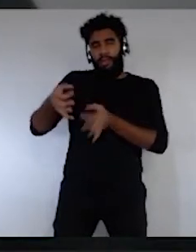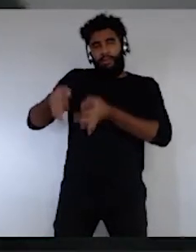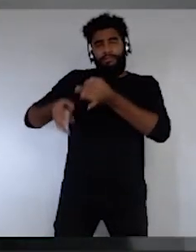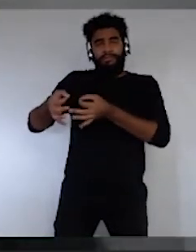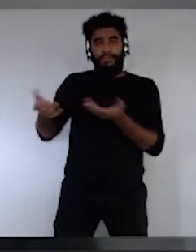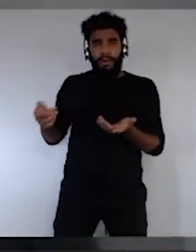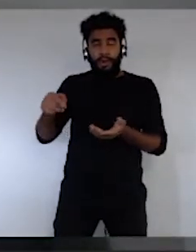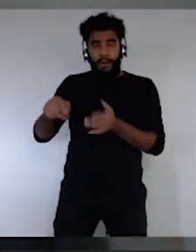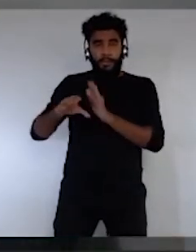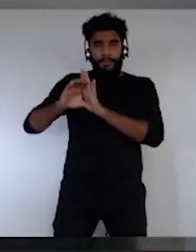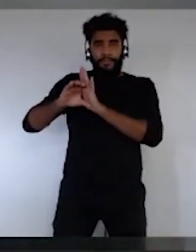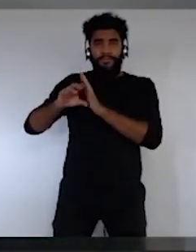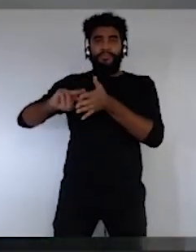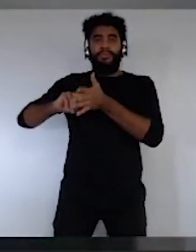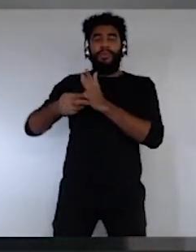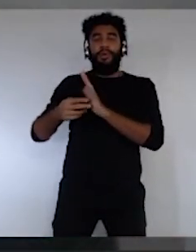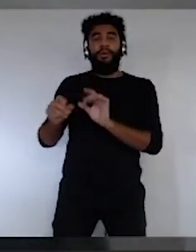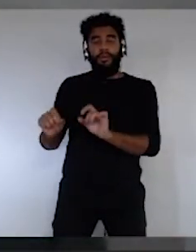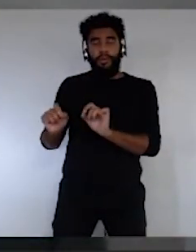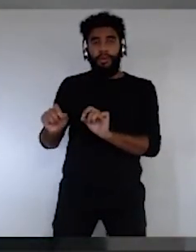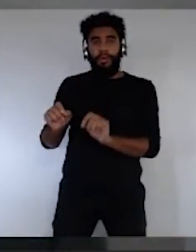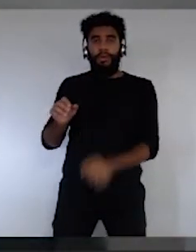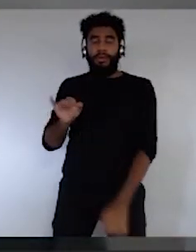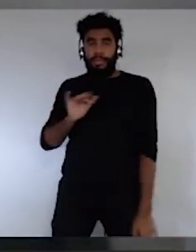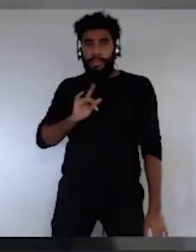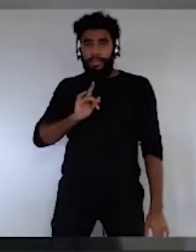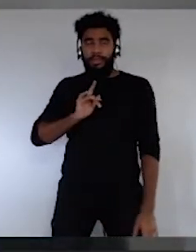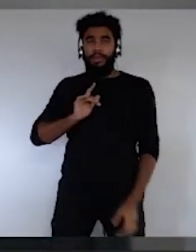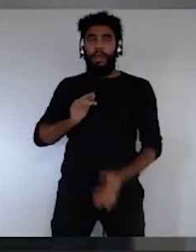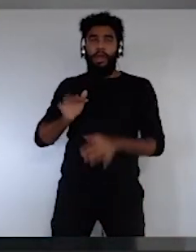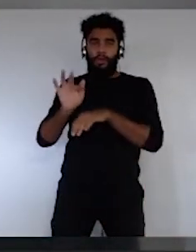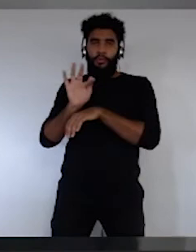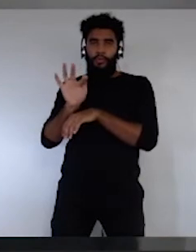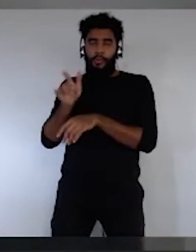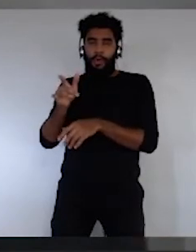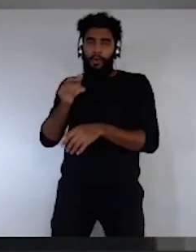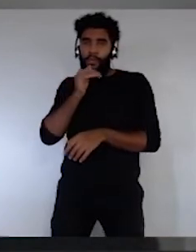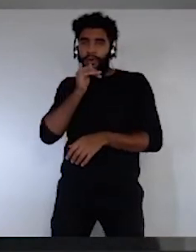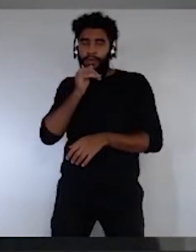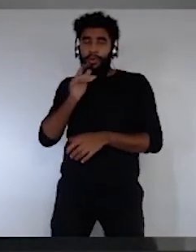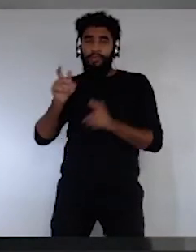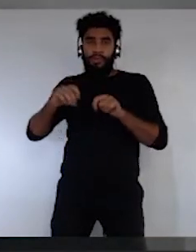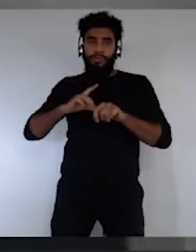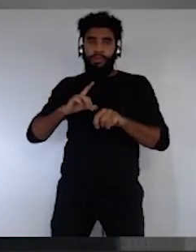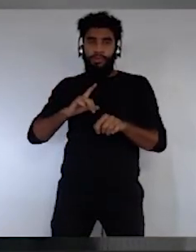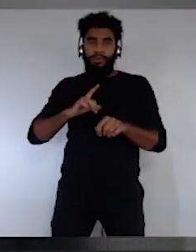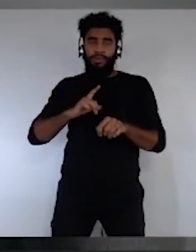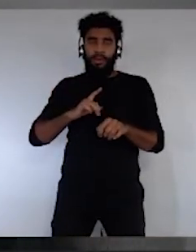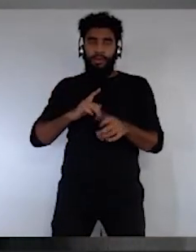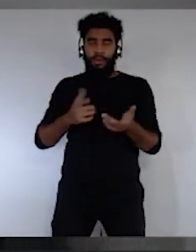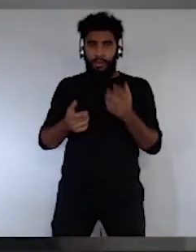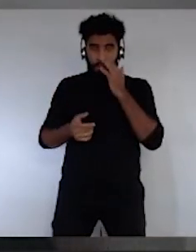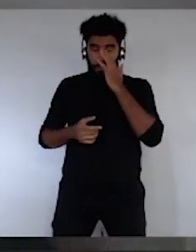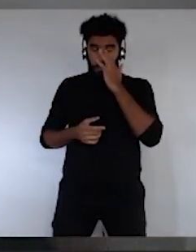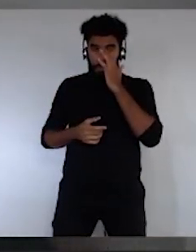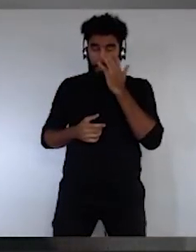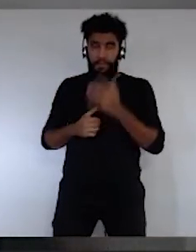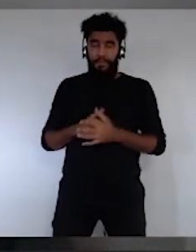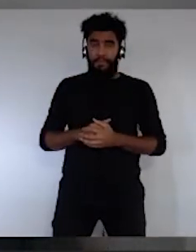de estrada na advocacia, a gente conheceu a arguição de relevância. Quer dizer, a arguição de relevância foi feita pela